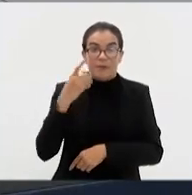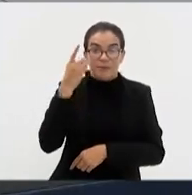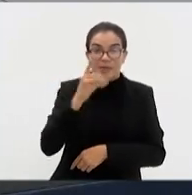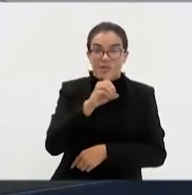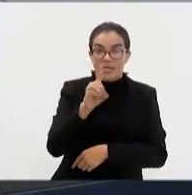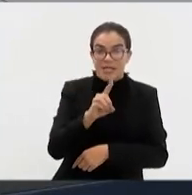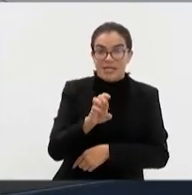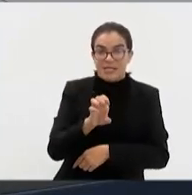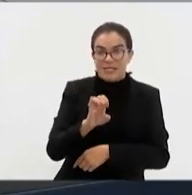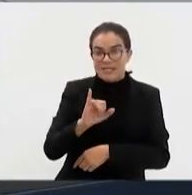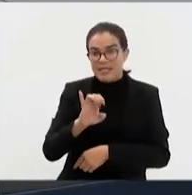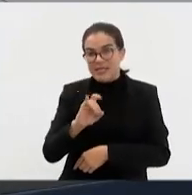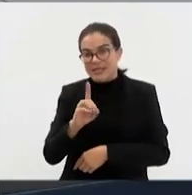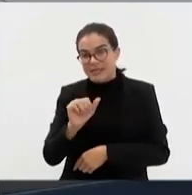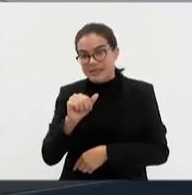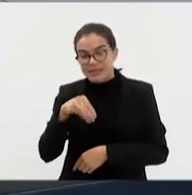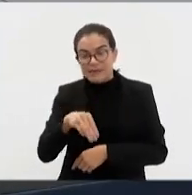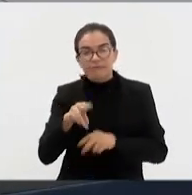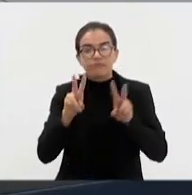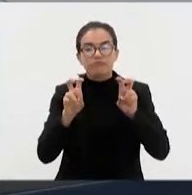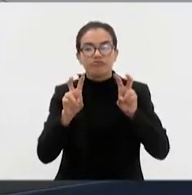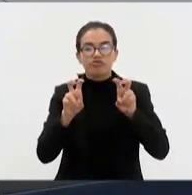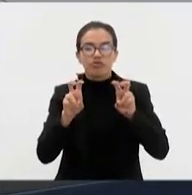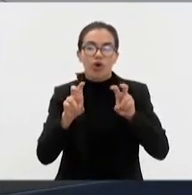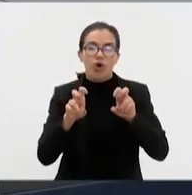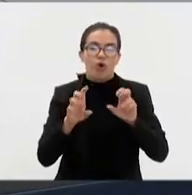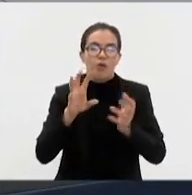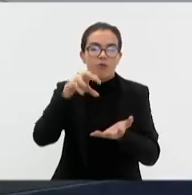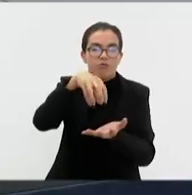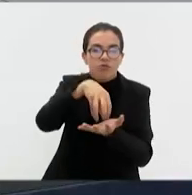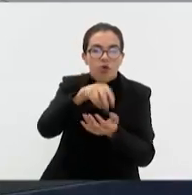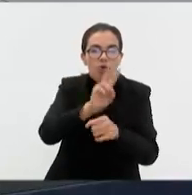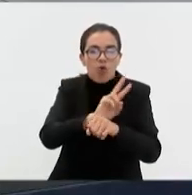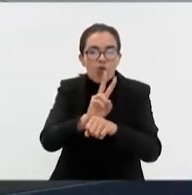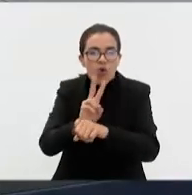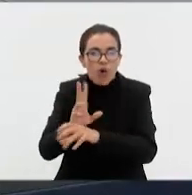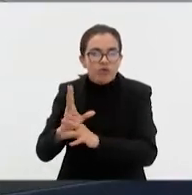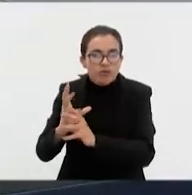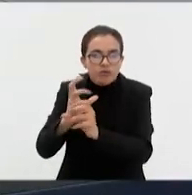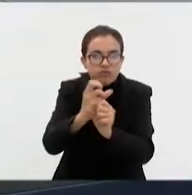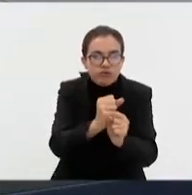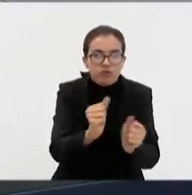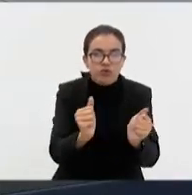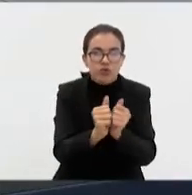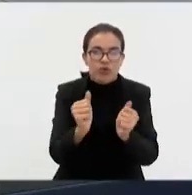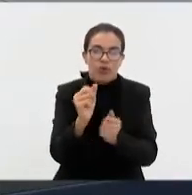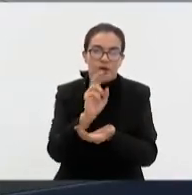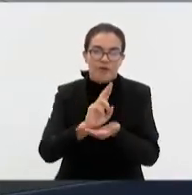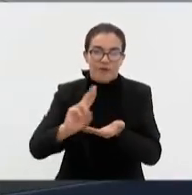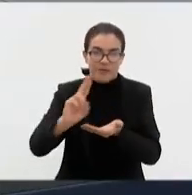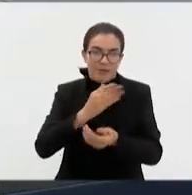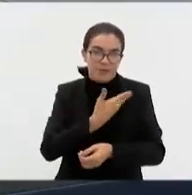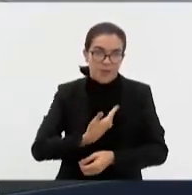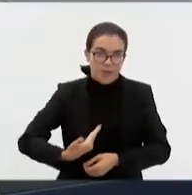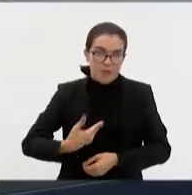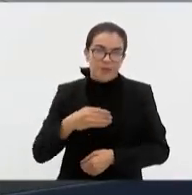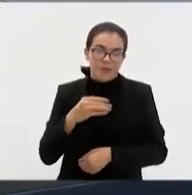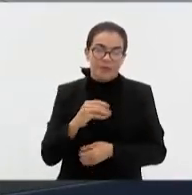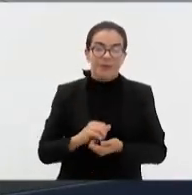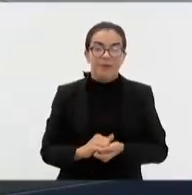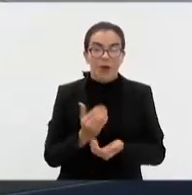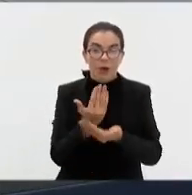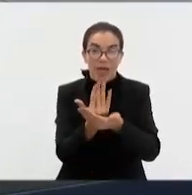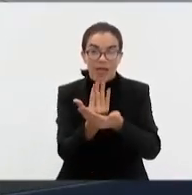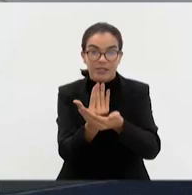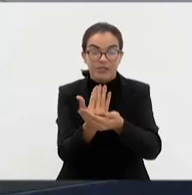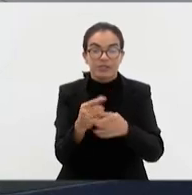da iniciativa sobre o Observatório do Feminicídio, juntamente com a Universidade Pública do Estado do Rio de Janeiro. Ou seja,